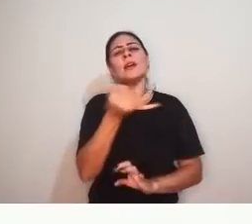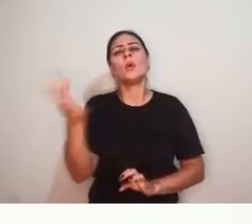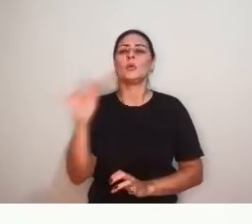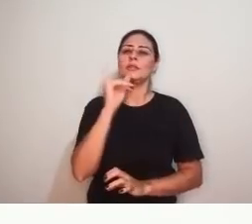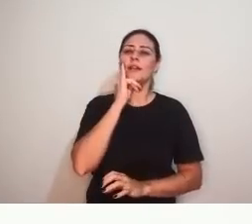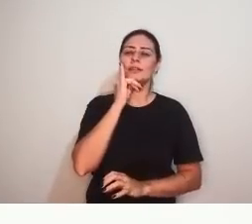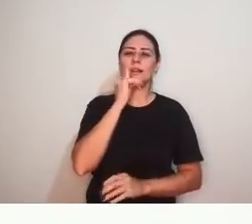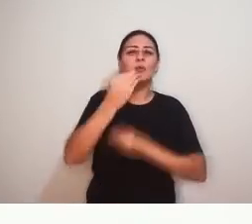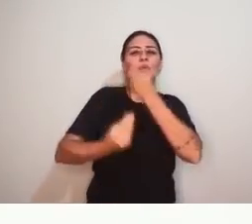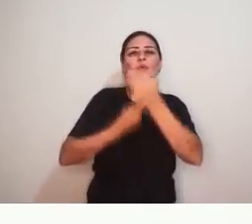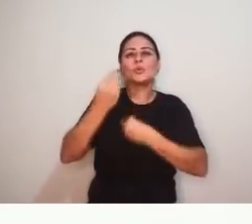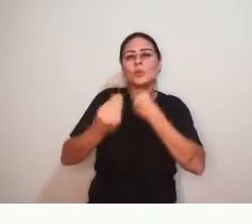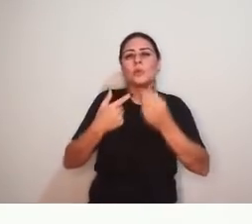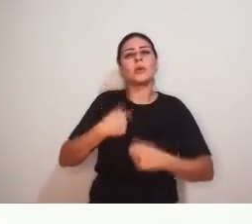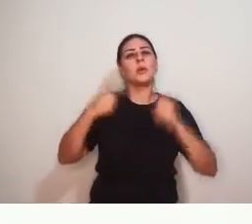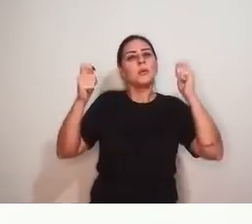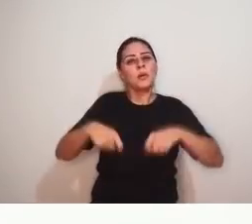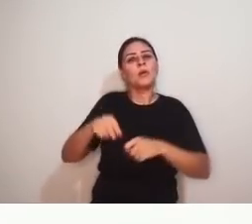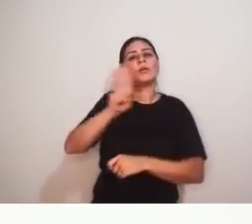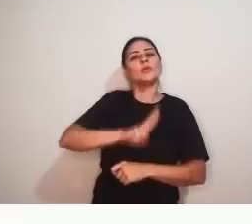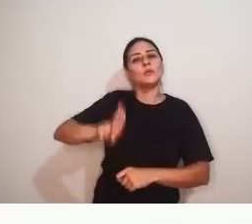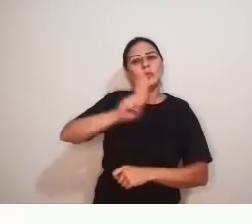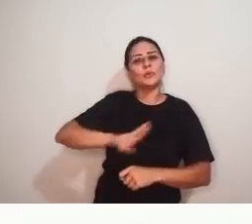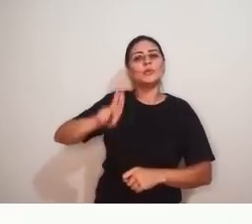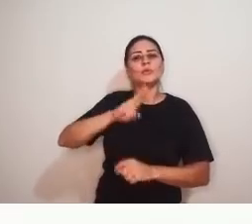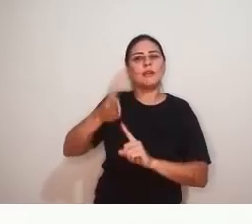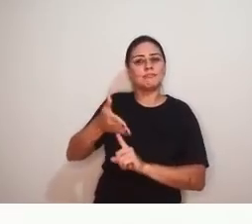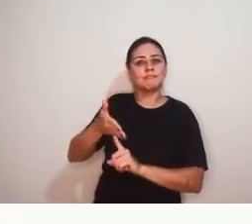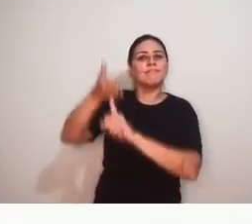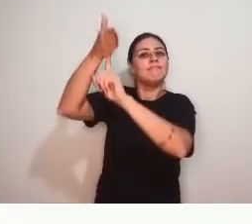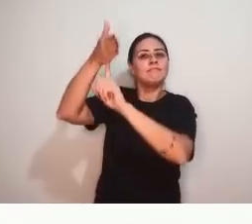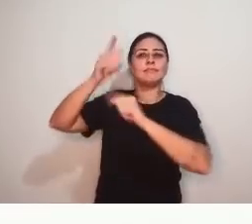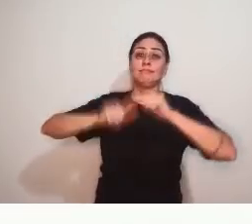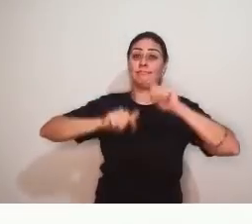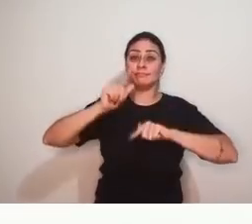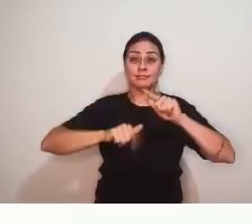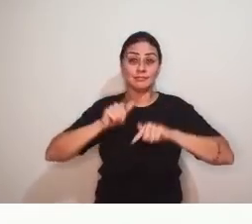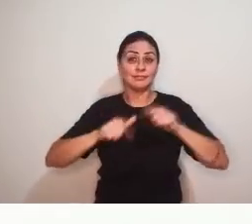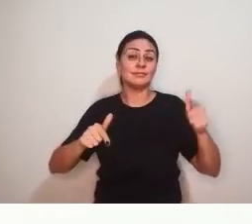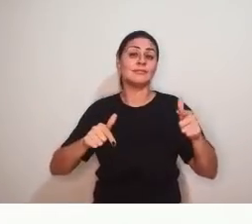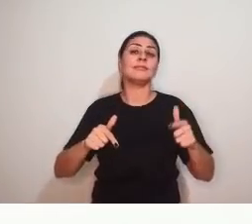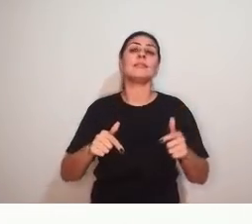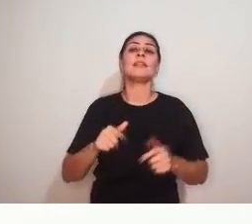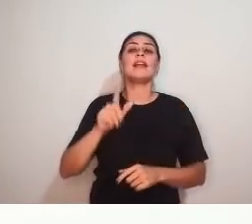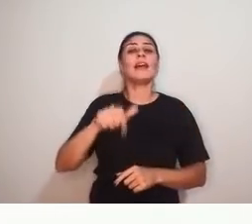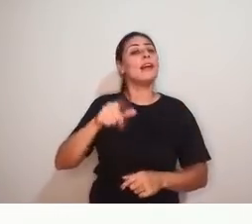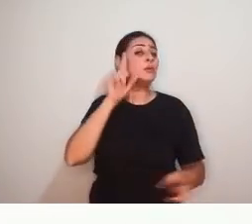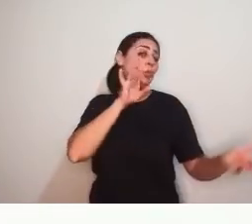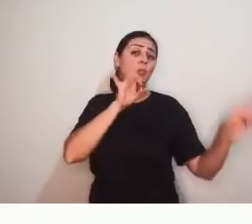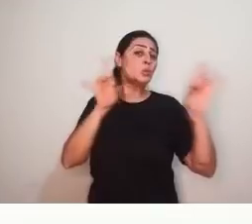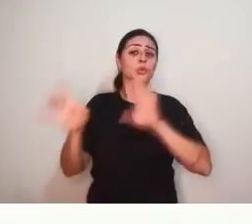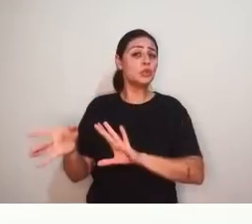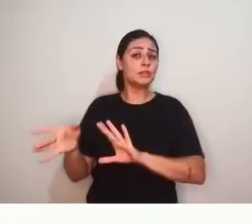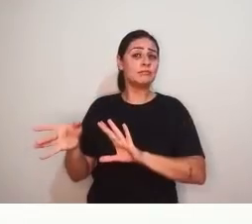vocês alguns exemplos, tá? De como é que eu posso usar algumas ferramentas da tecnologia digital, agora eu estou falando